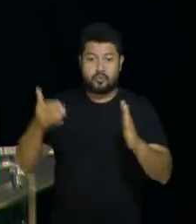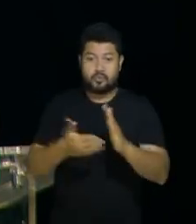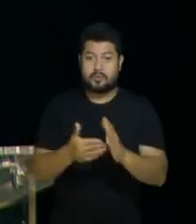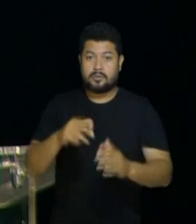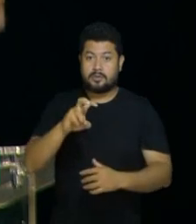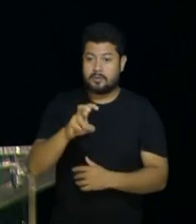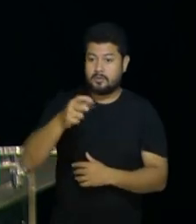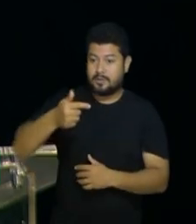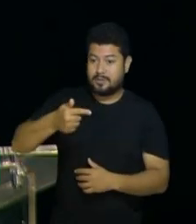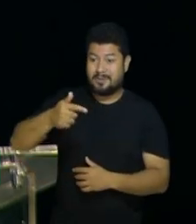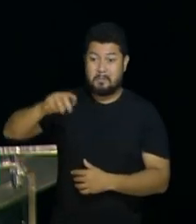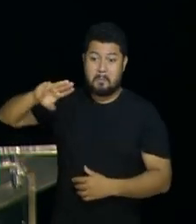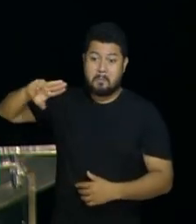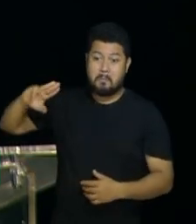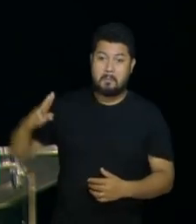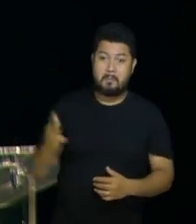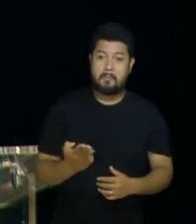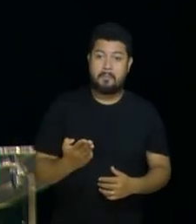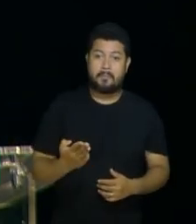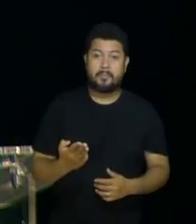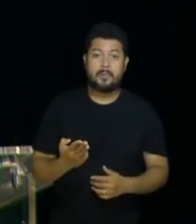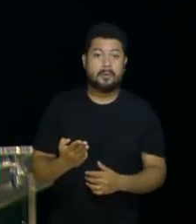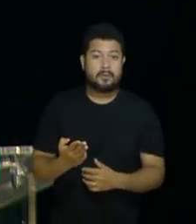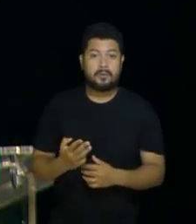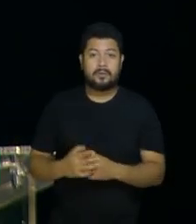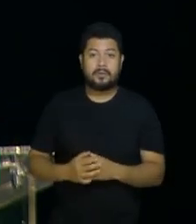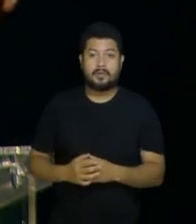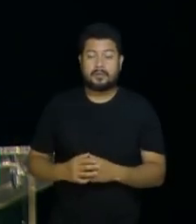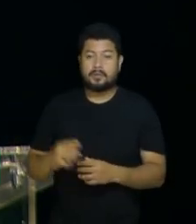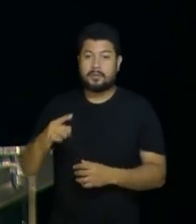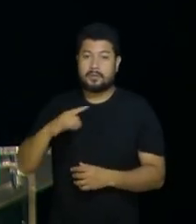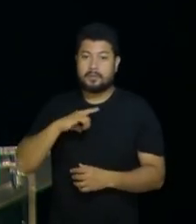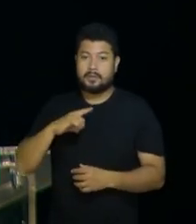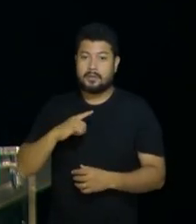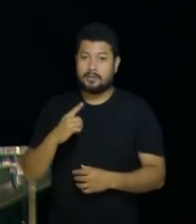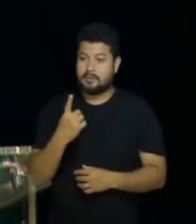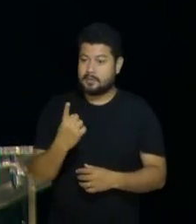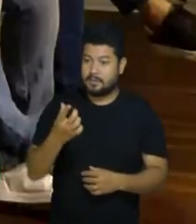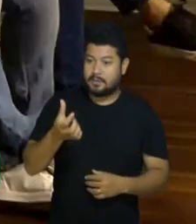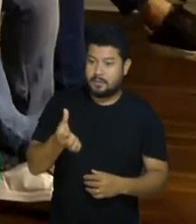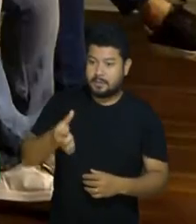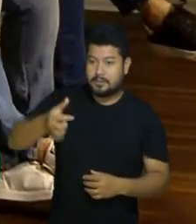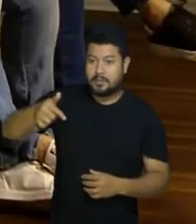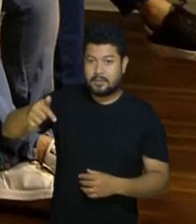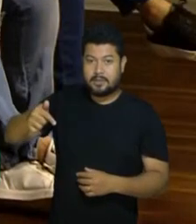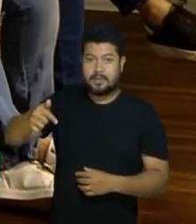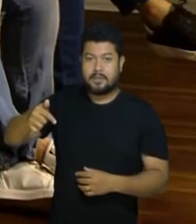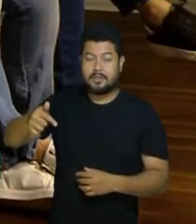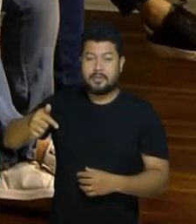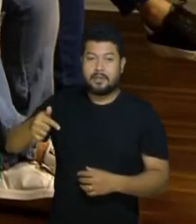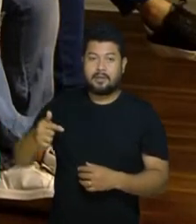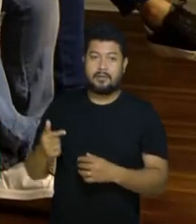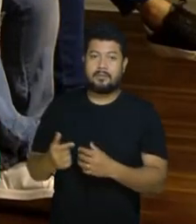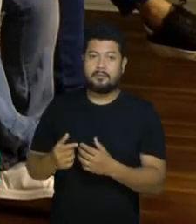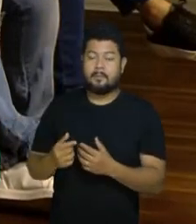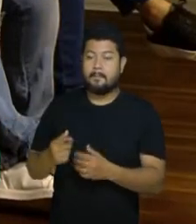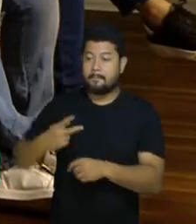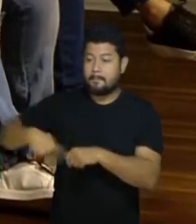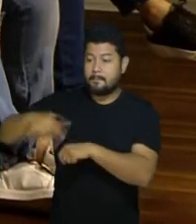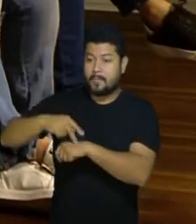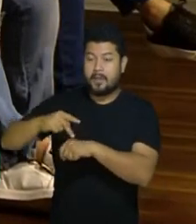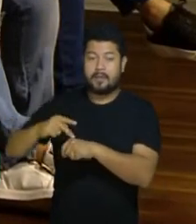de pessoas em 175 grupos em 160 países. No Brasil, somos mais de 80